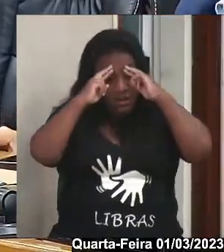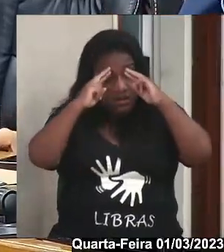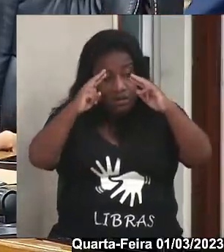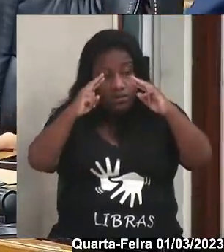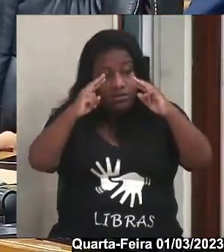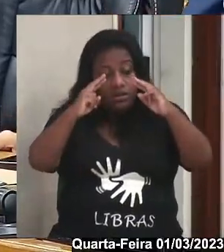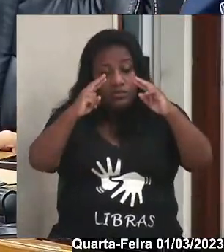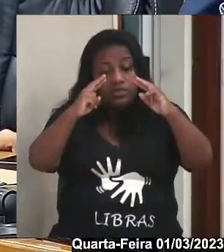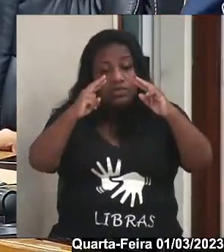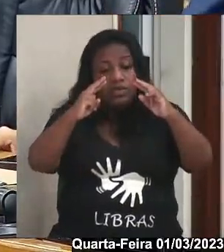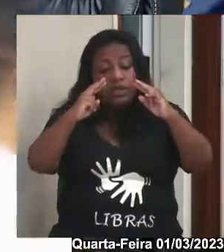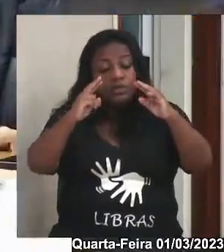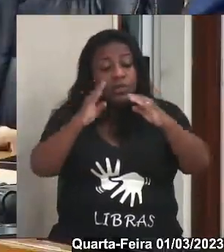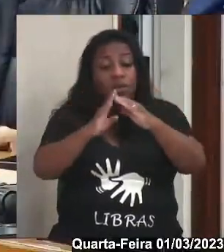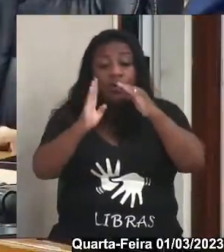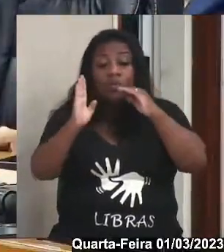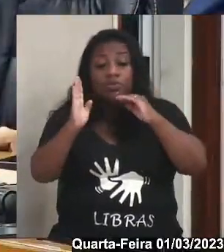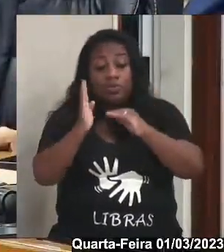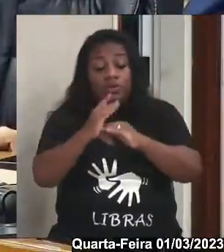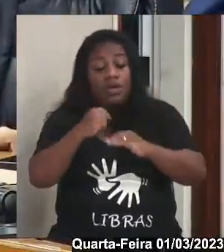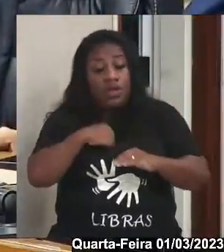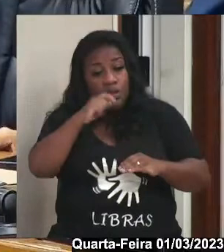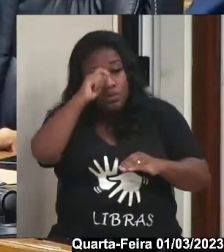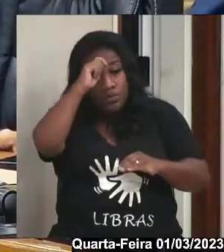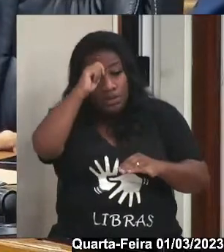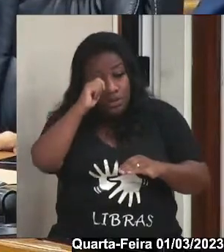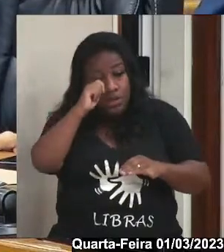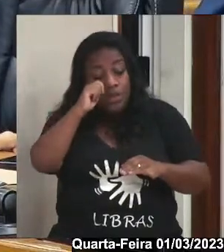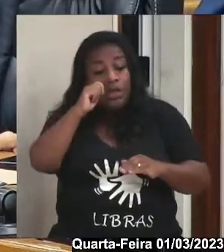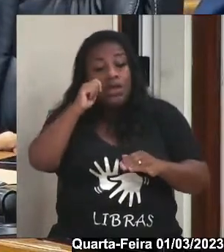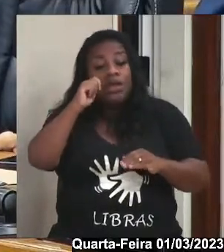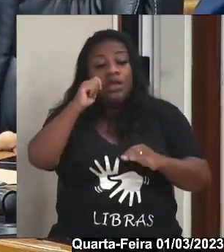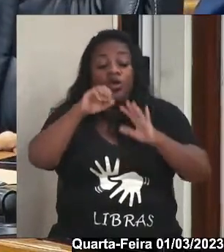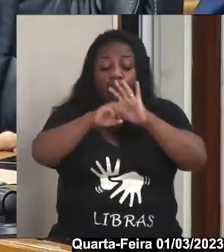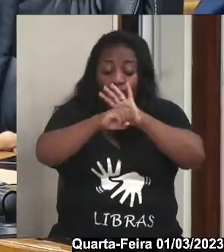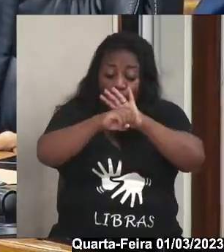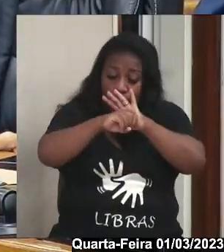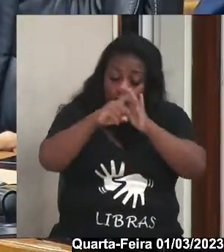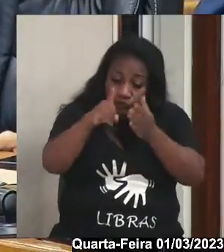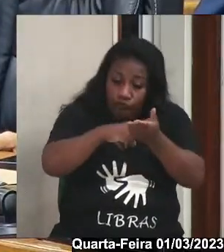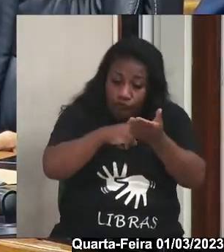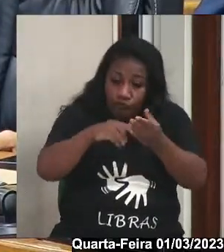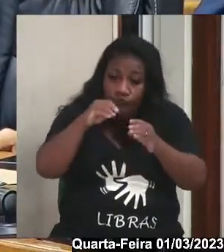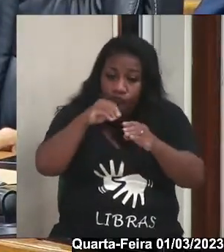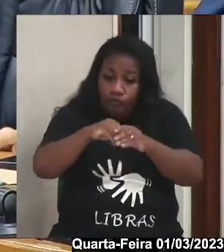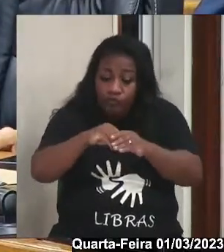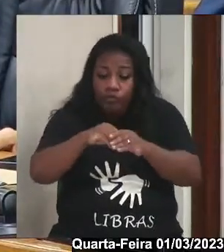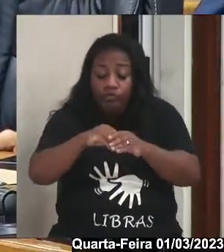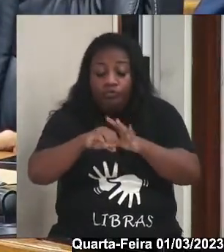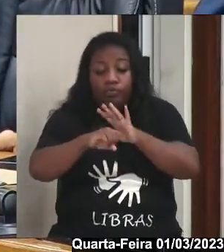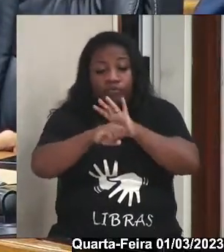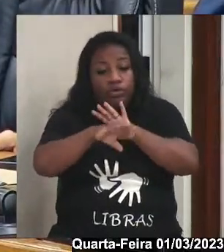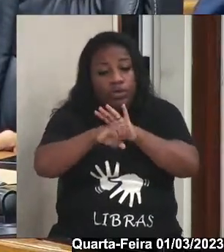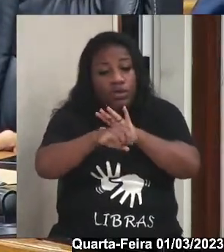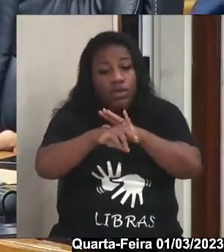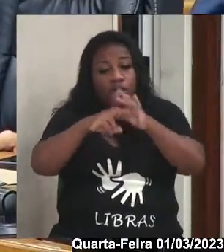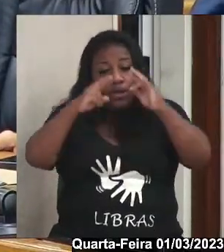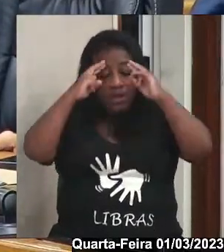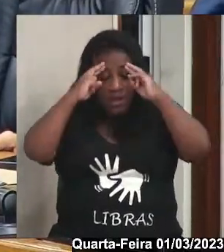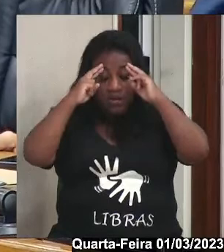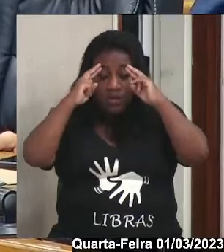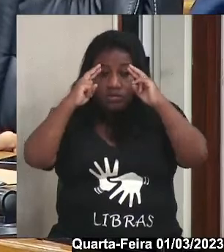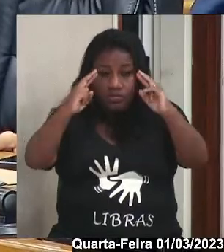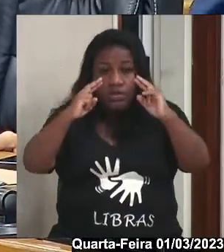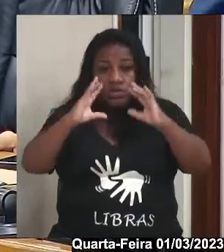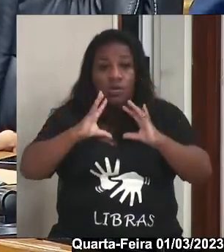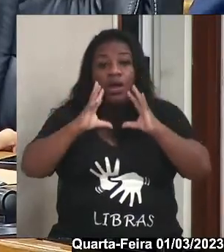respeitado por qualquer um, porque eu, Dedé, voto em qualquer indicação de qualquer amigo aqui, mas eu